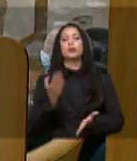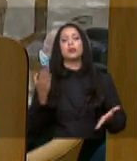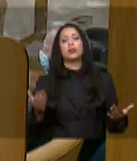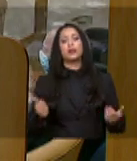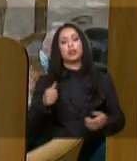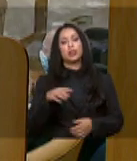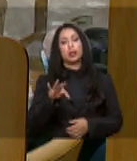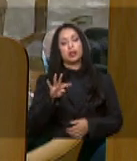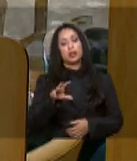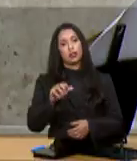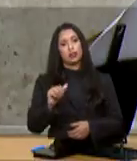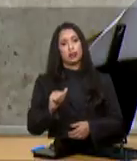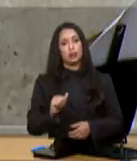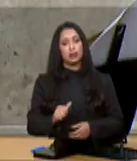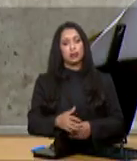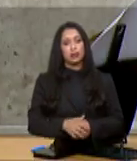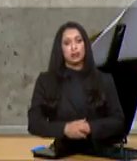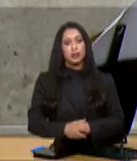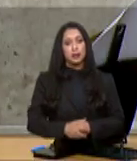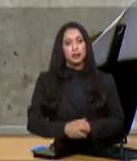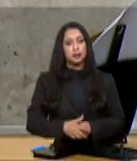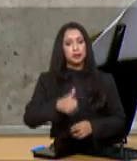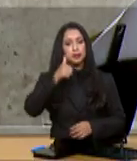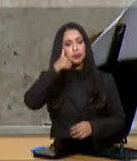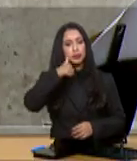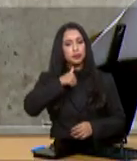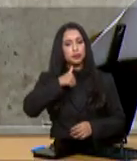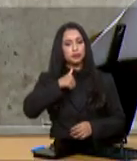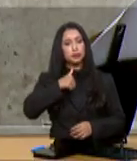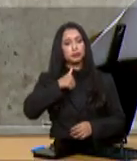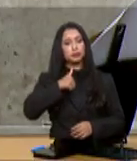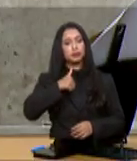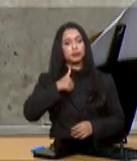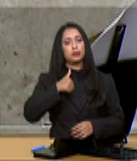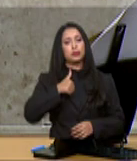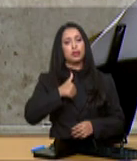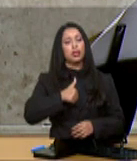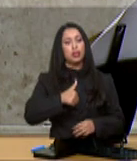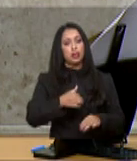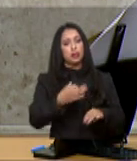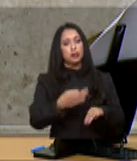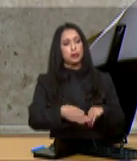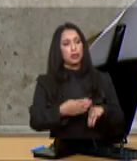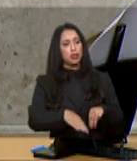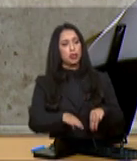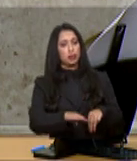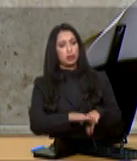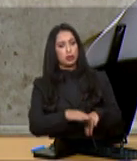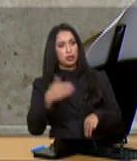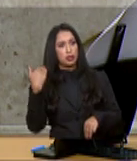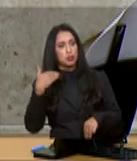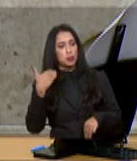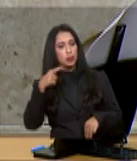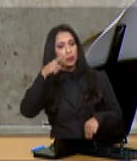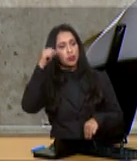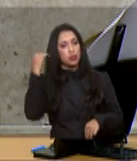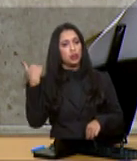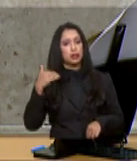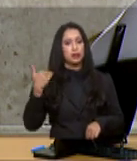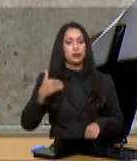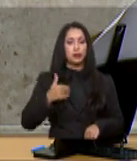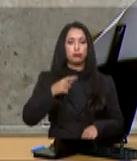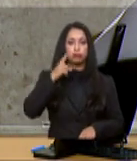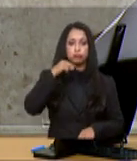aprovada a ata. Senhoras ministras, Carmen Lúcia, nossa vice-presidente Rosa Weber, senhores ministros